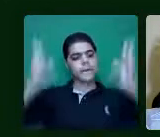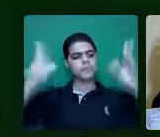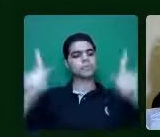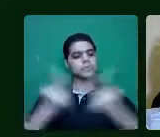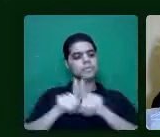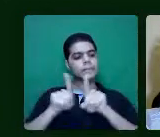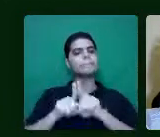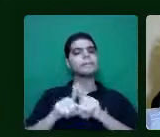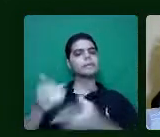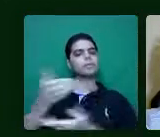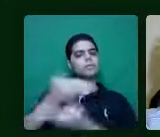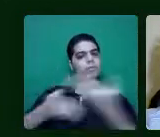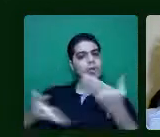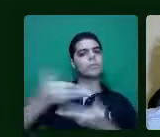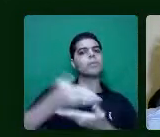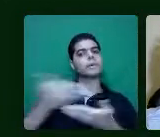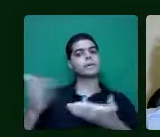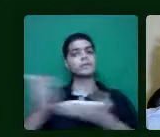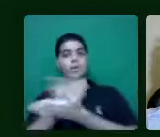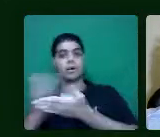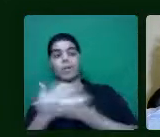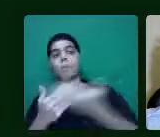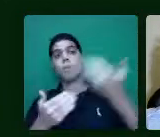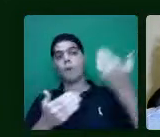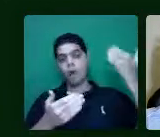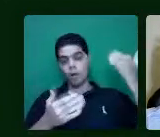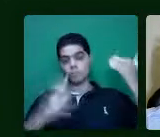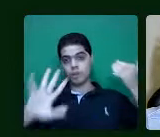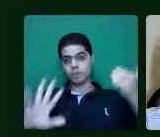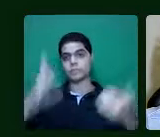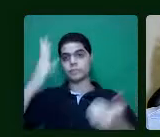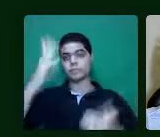momento, como já aconteceu em outras maratonas,